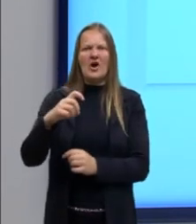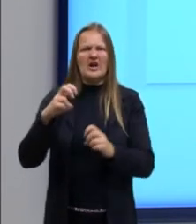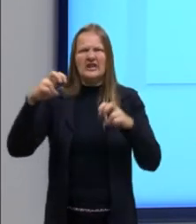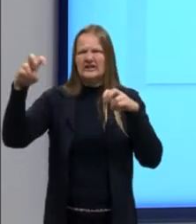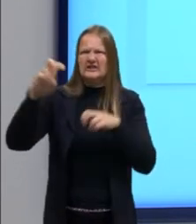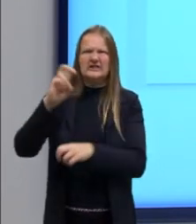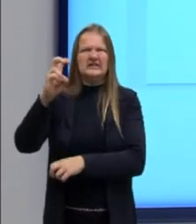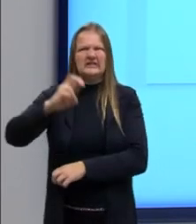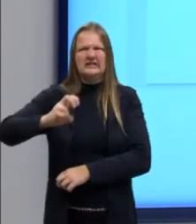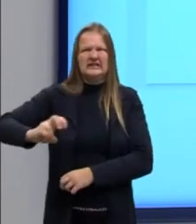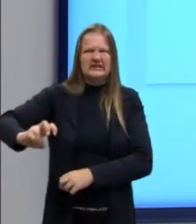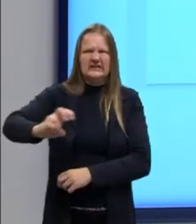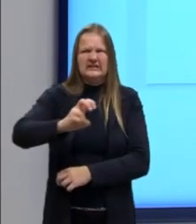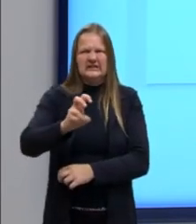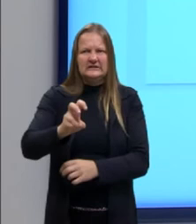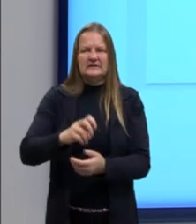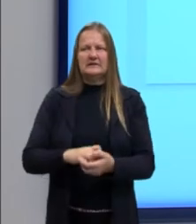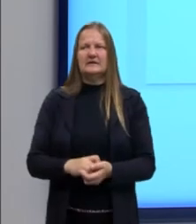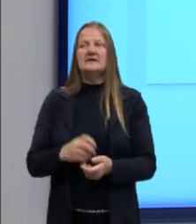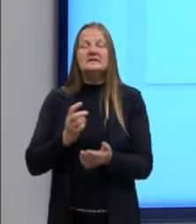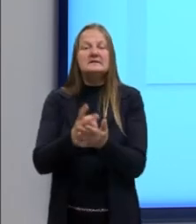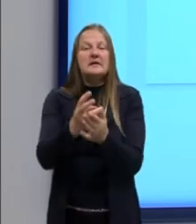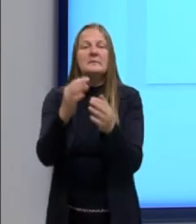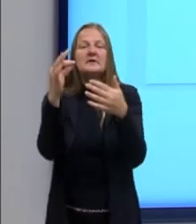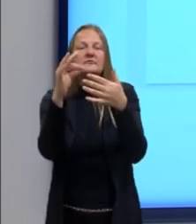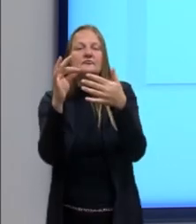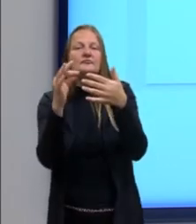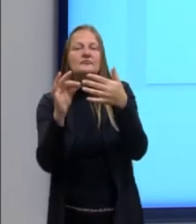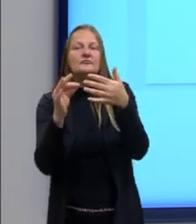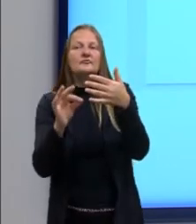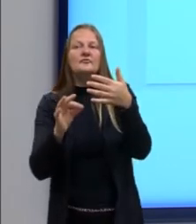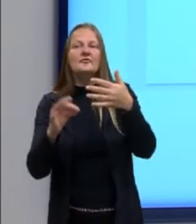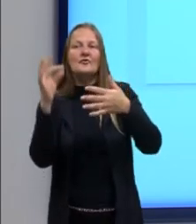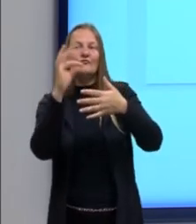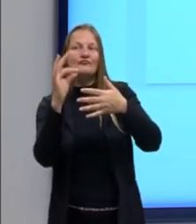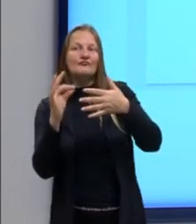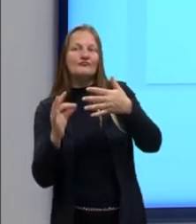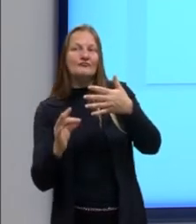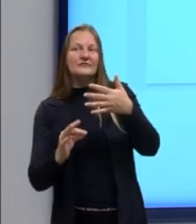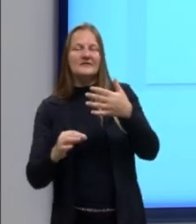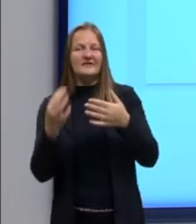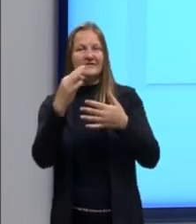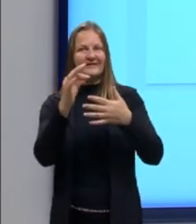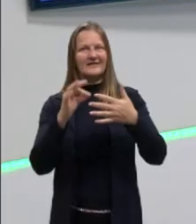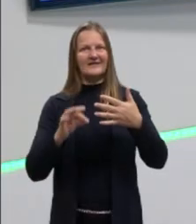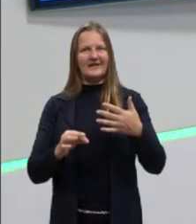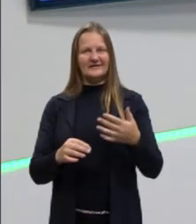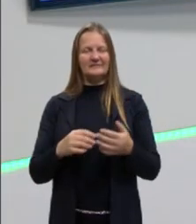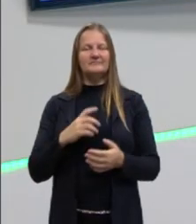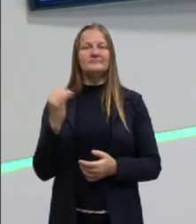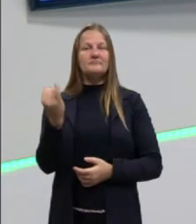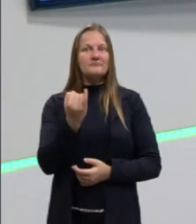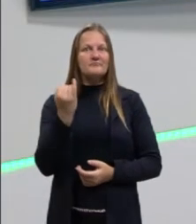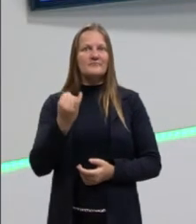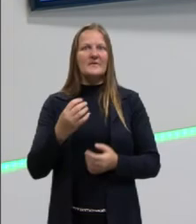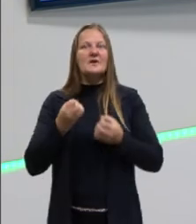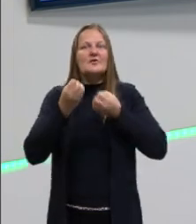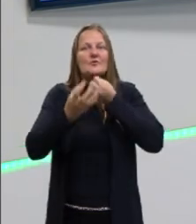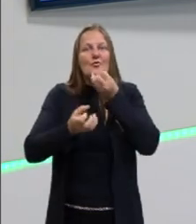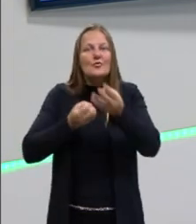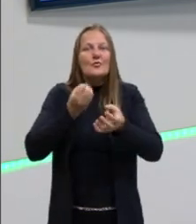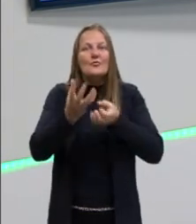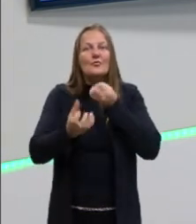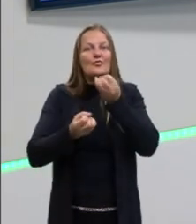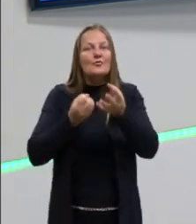cobra sempre com detalhes sempre com o detalhe dessa história